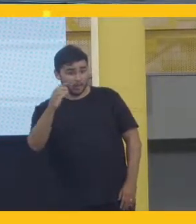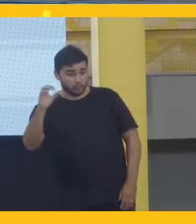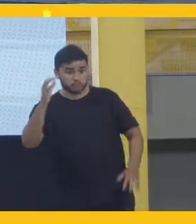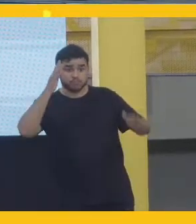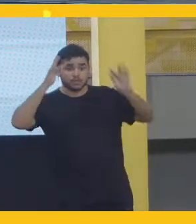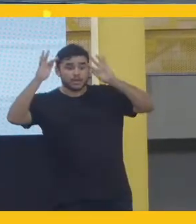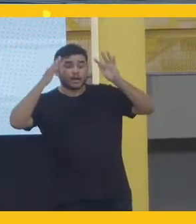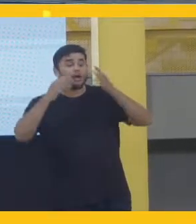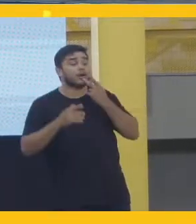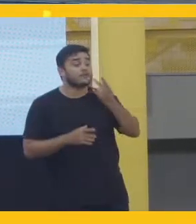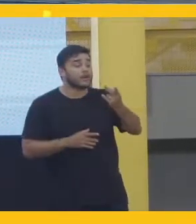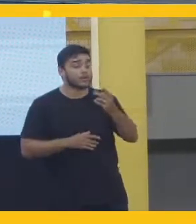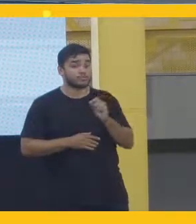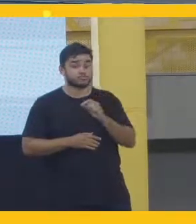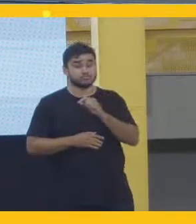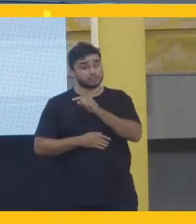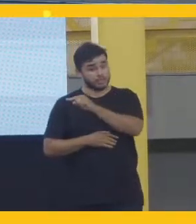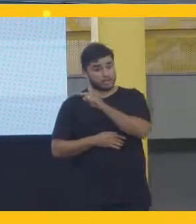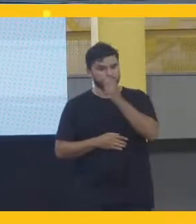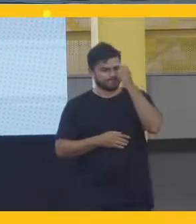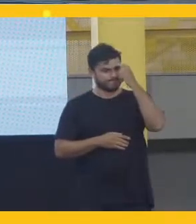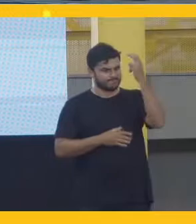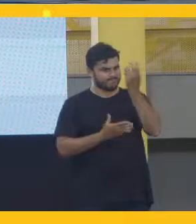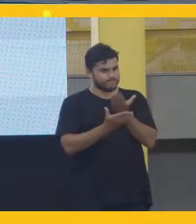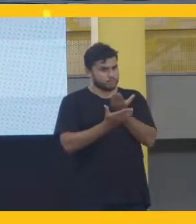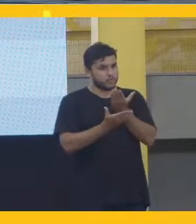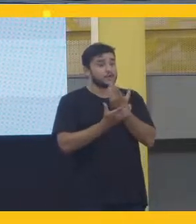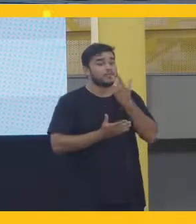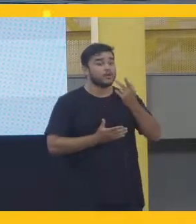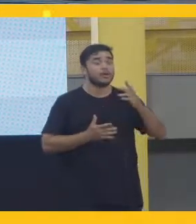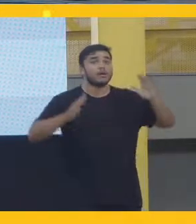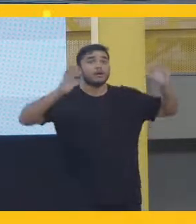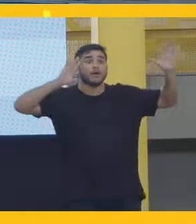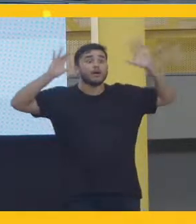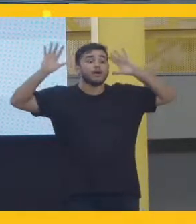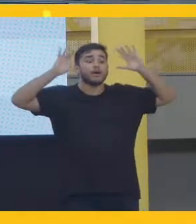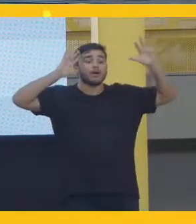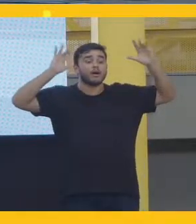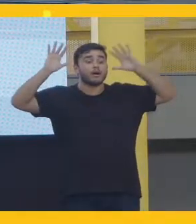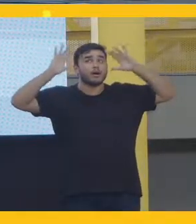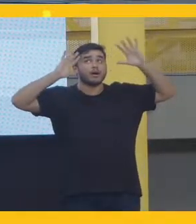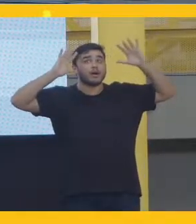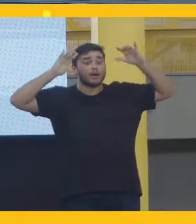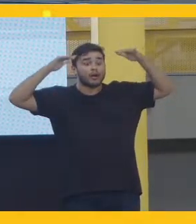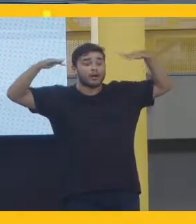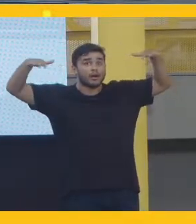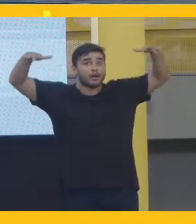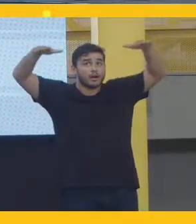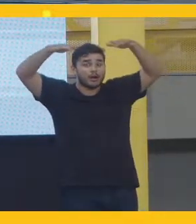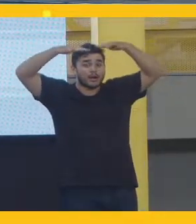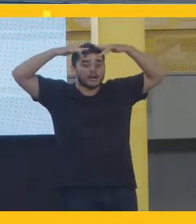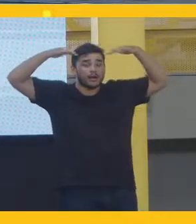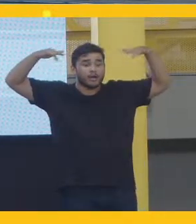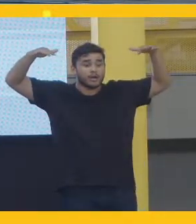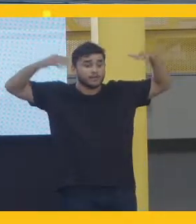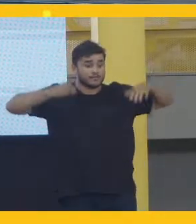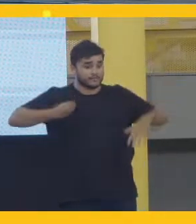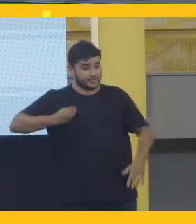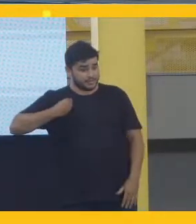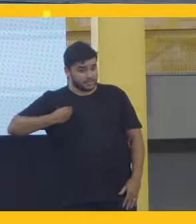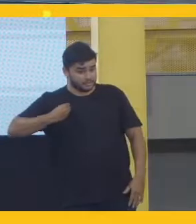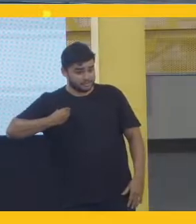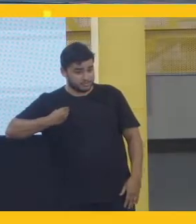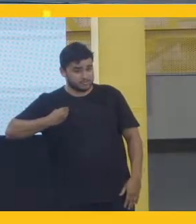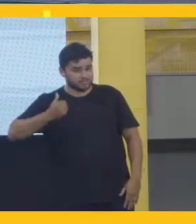mundo das ideias. O raio de luz só existe no mundo das